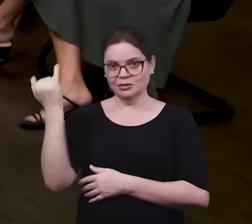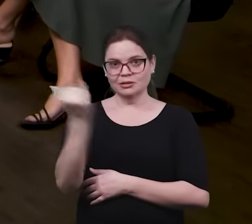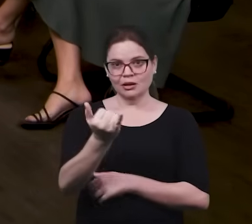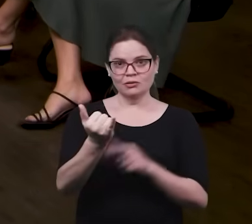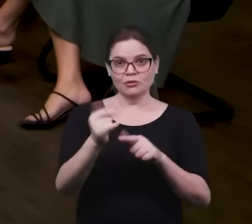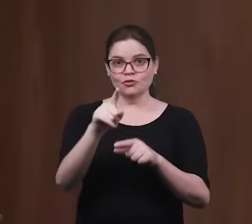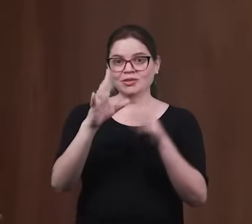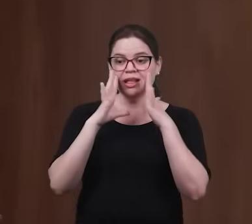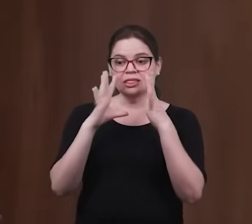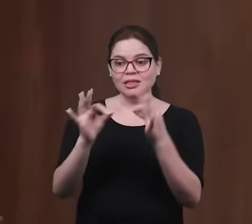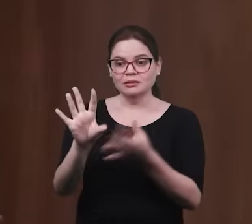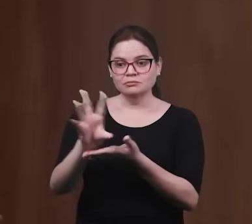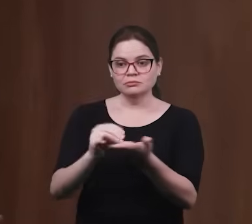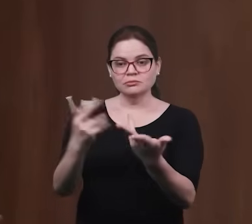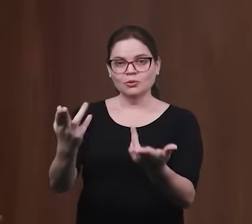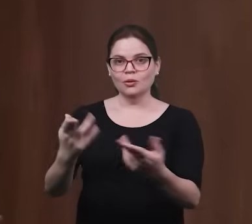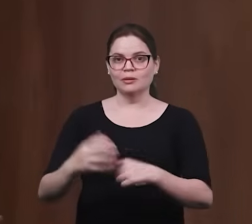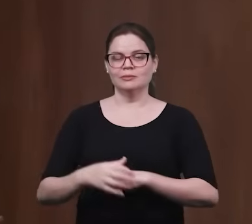igrejas. Então,